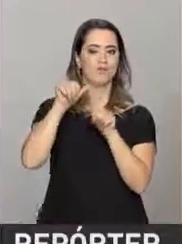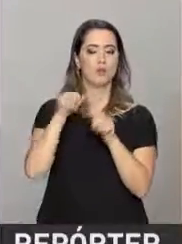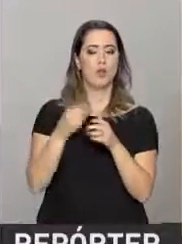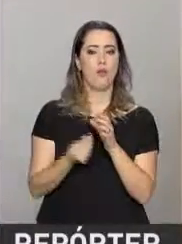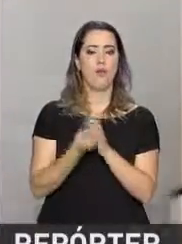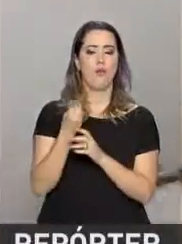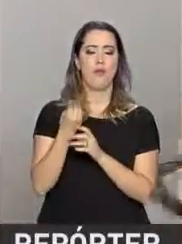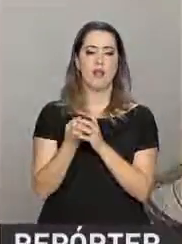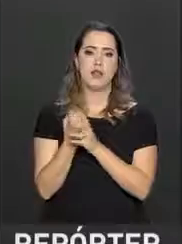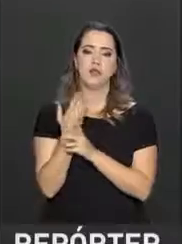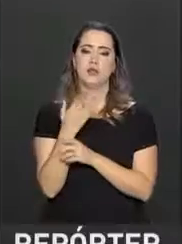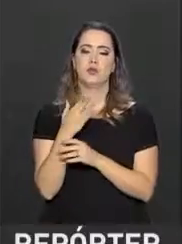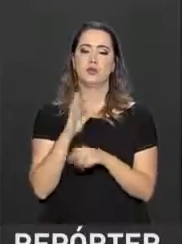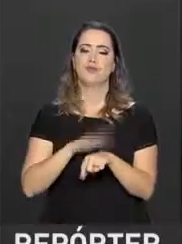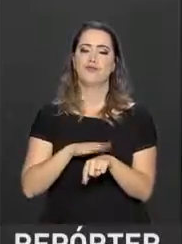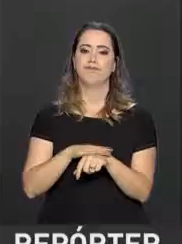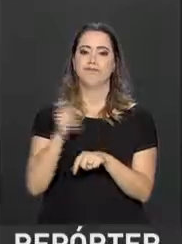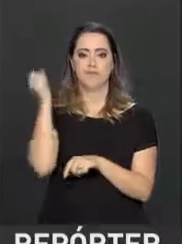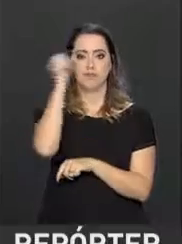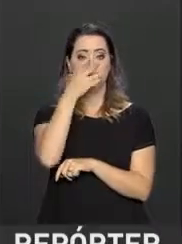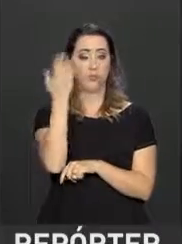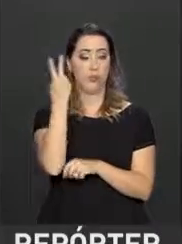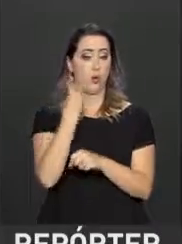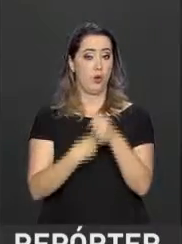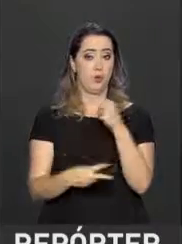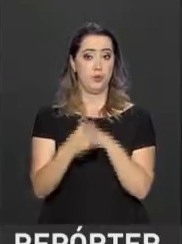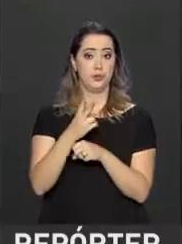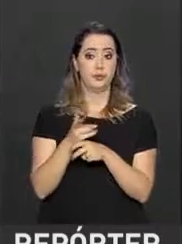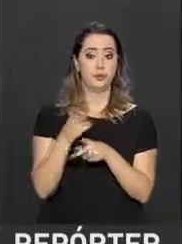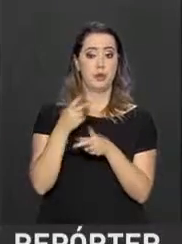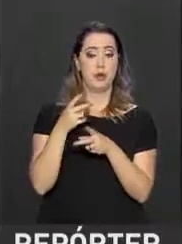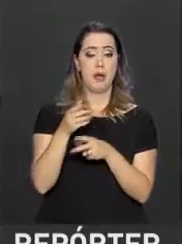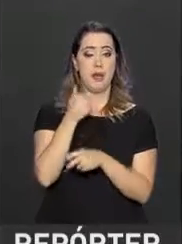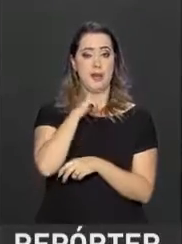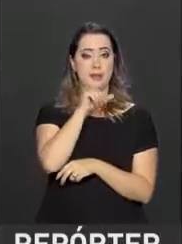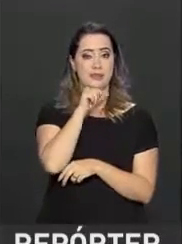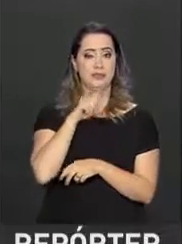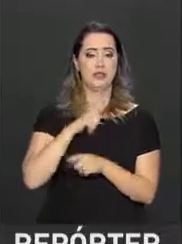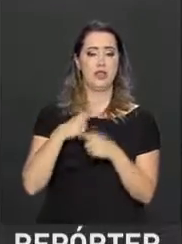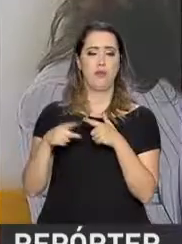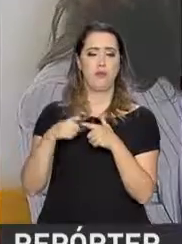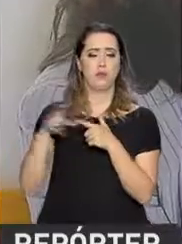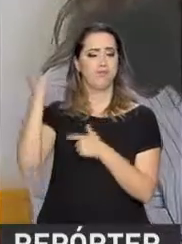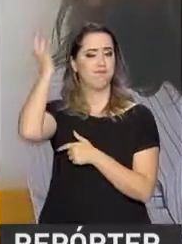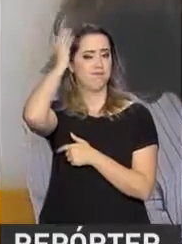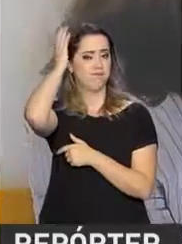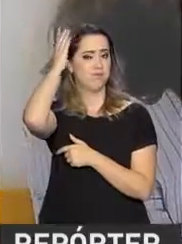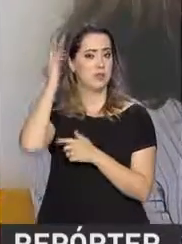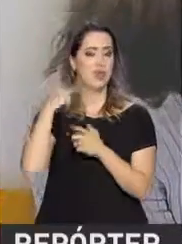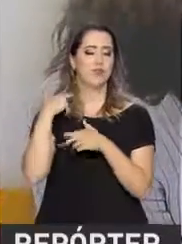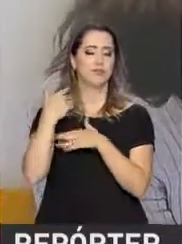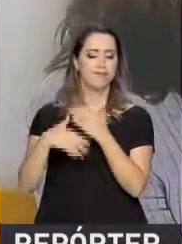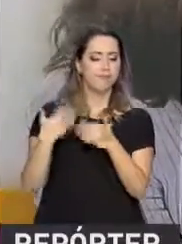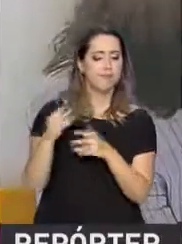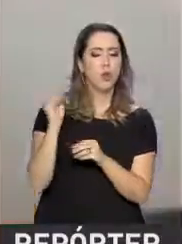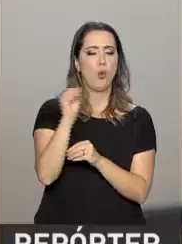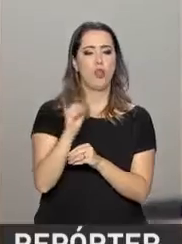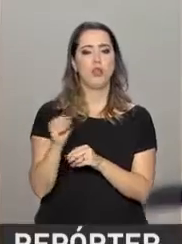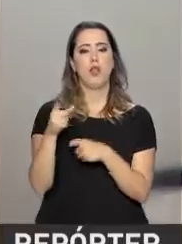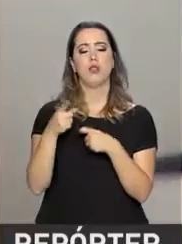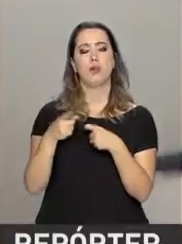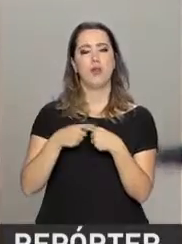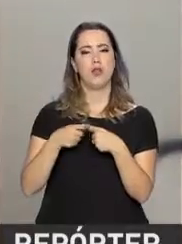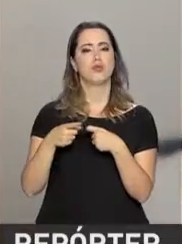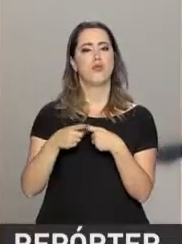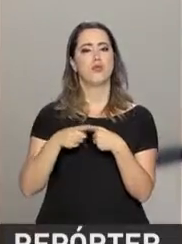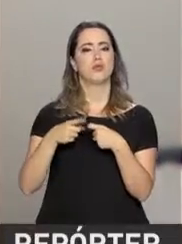momento difícil há dois anos a mãe de lara foi diagnosticada com um tumor no cérebro foram meses de tratamento no hospital o